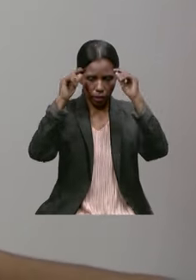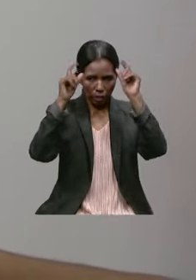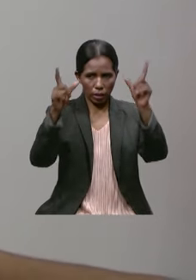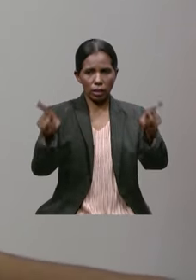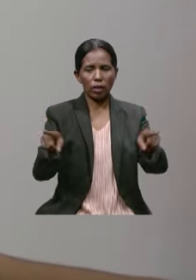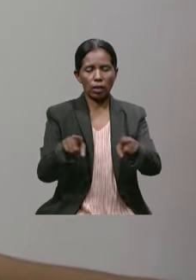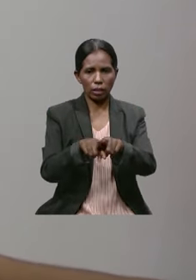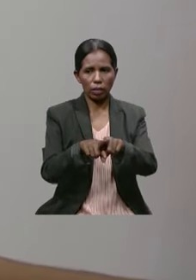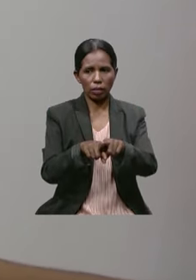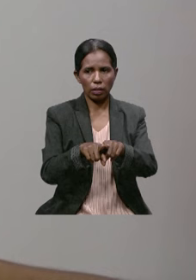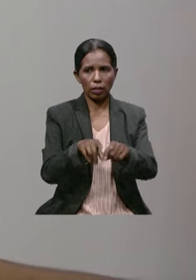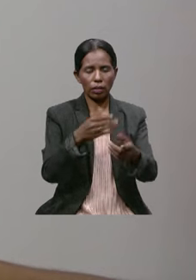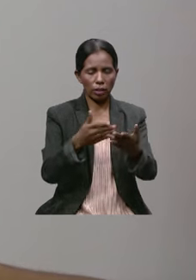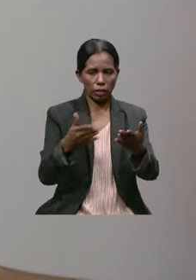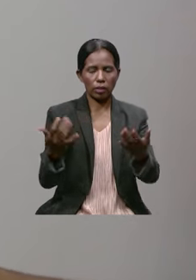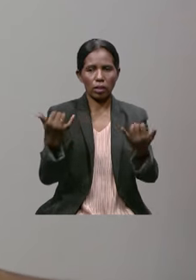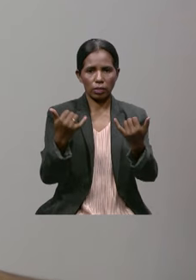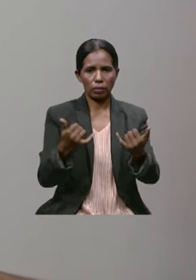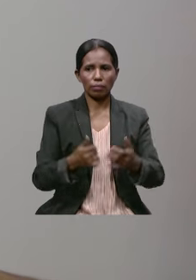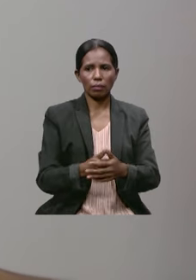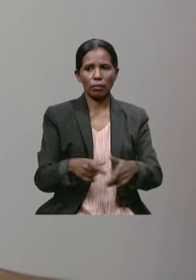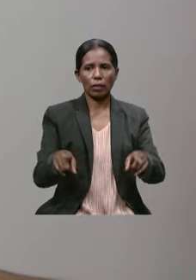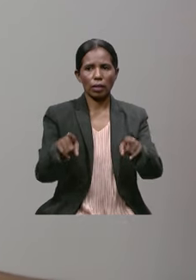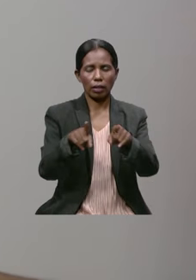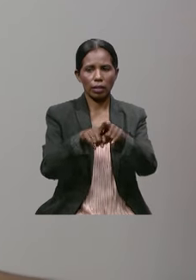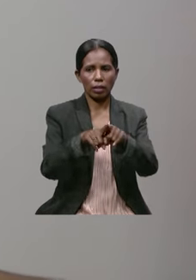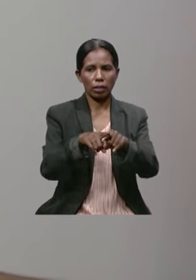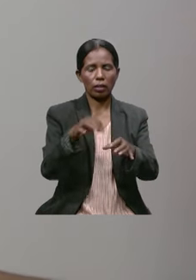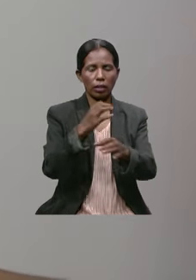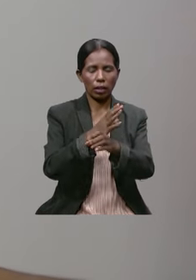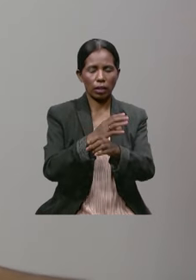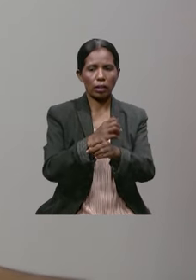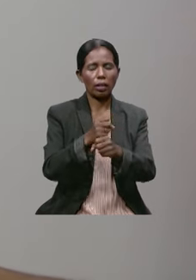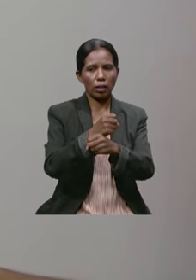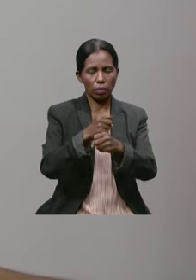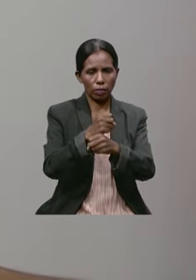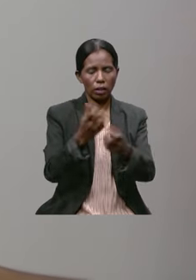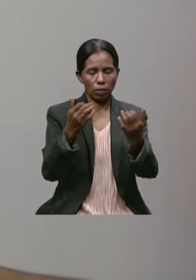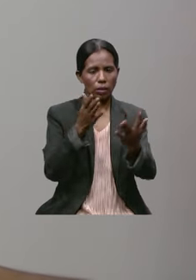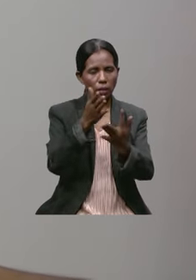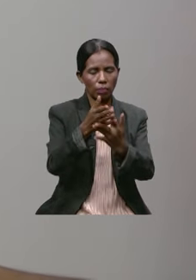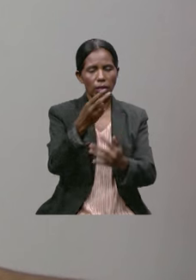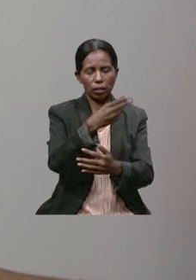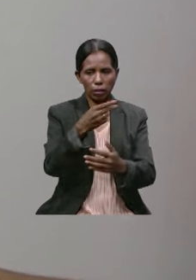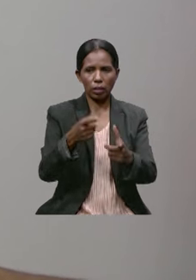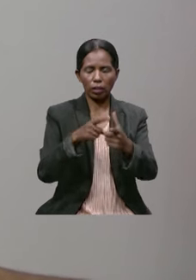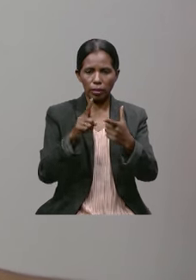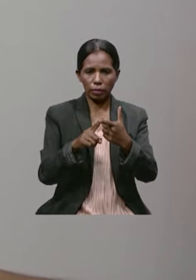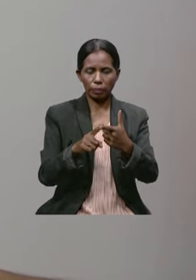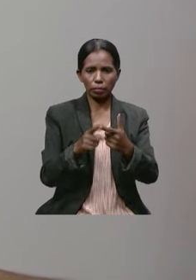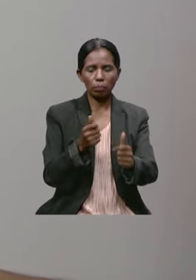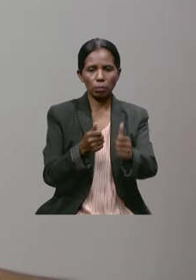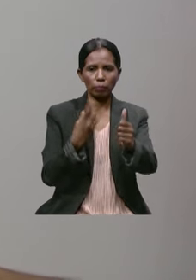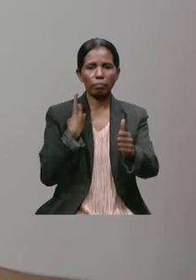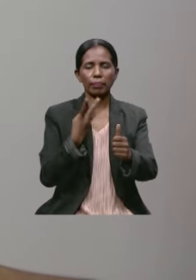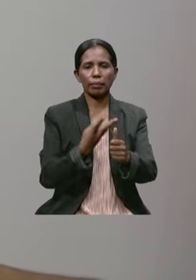maka sitene ya produto agora mak ane sa maskot mak kafe nebe wal sedap ne tamai Indonesia, depois mo bazia bai tene